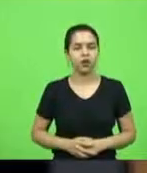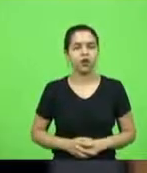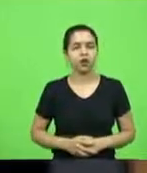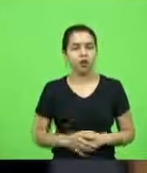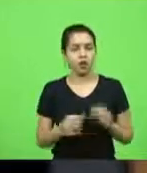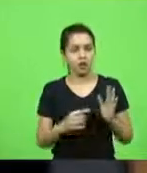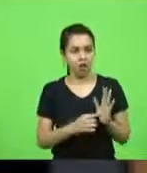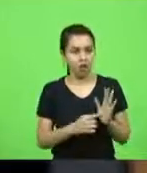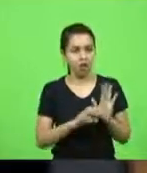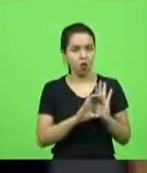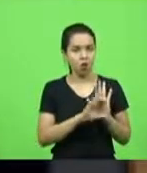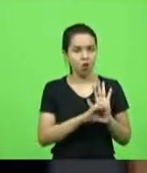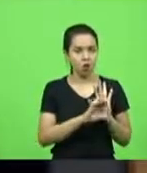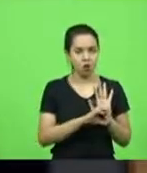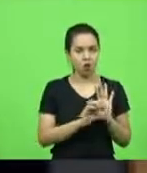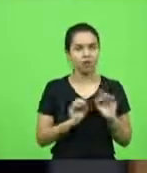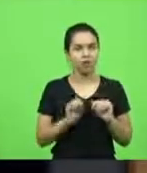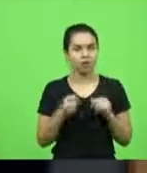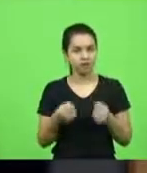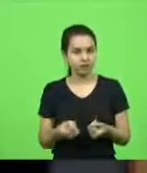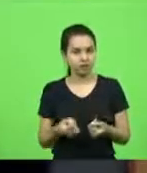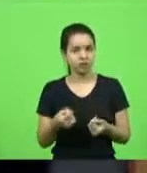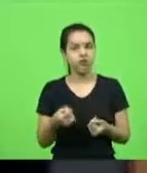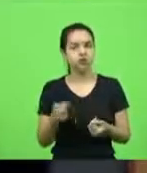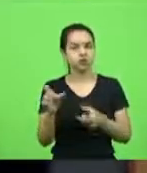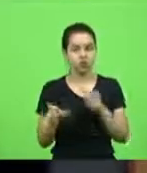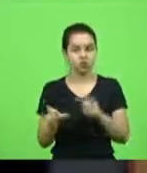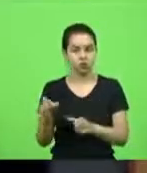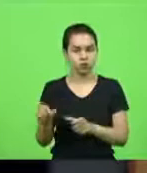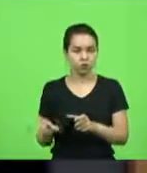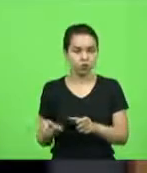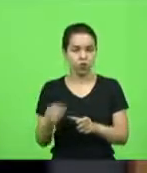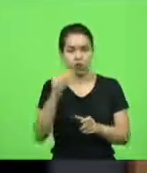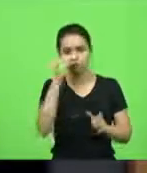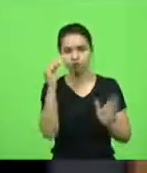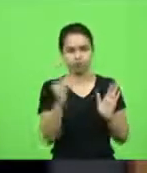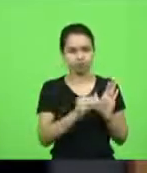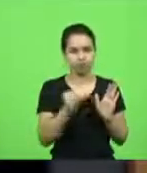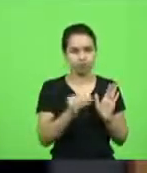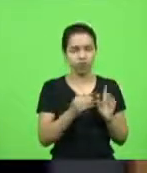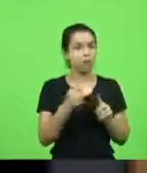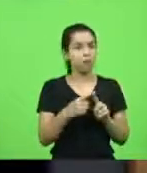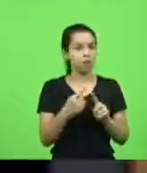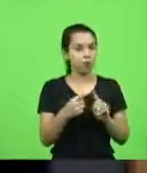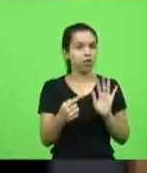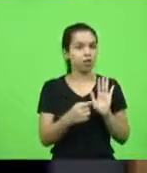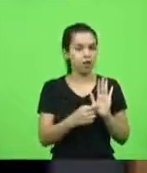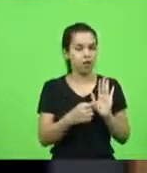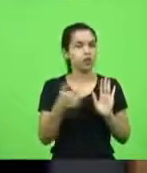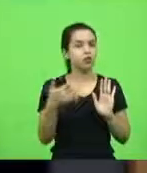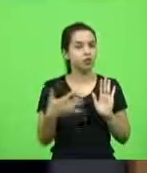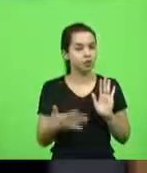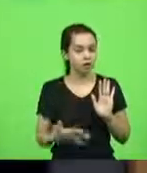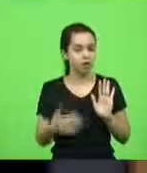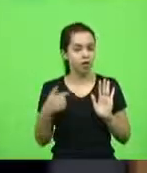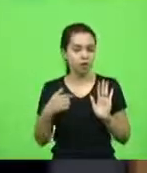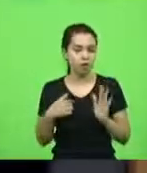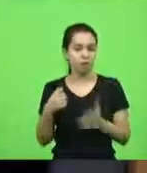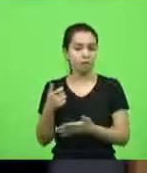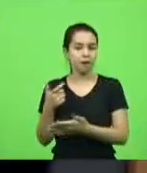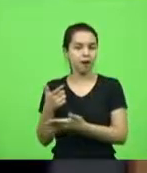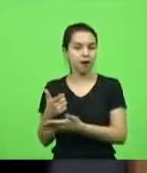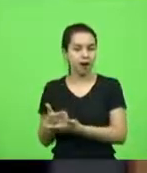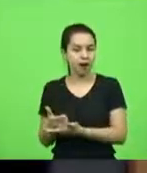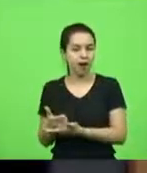de Defesa do Consumidor porque lá no código seguinte eu só posso pagar o que eu gastar por isso